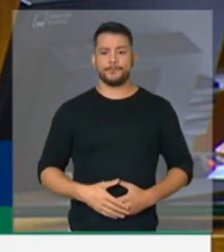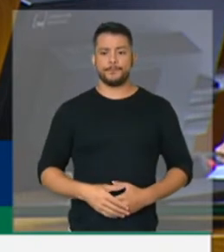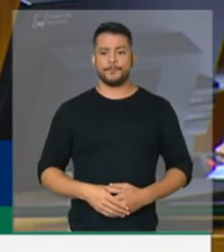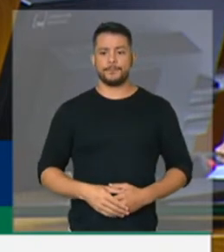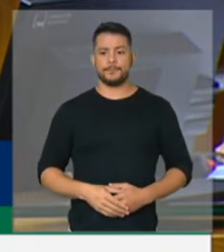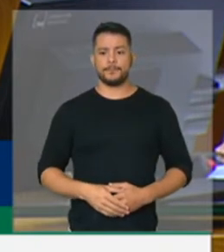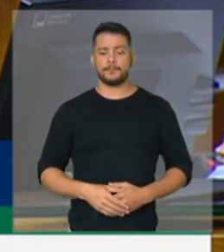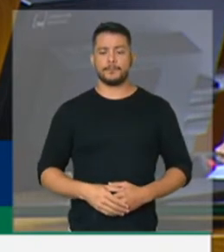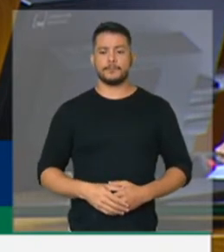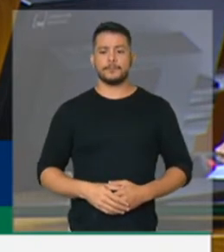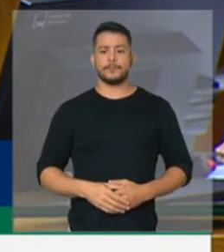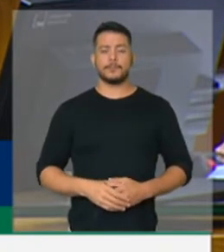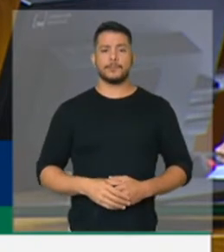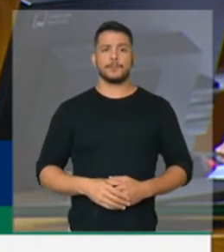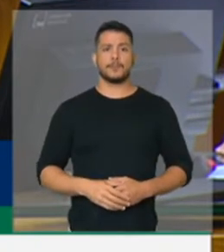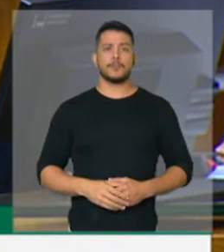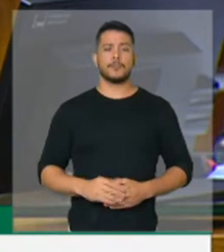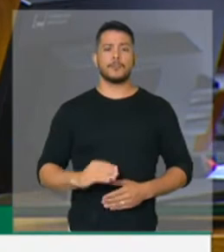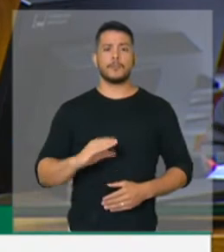Coronel Crisóstomo.